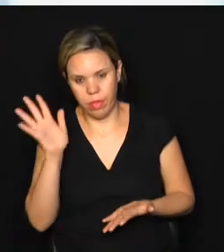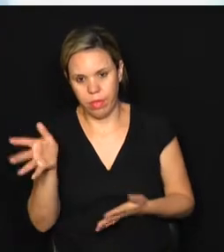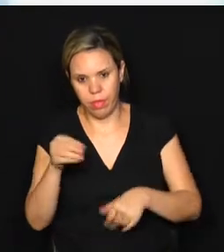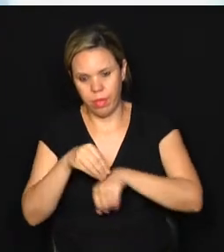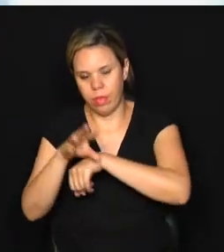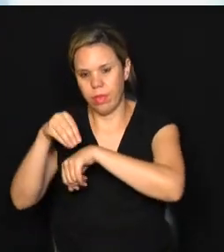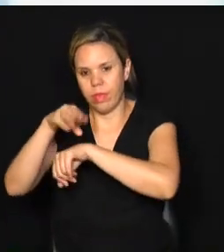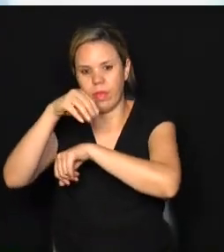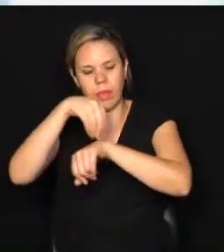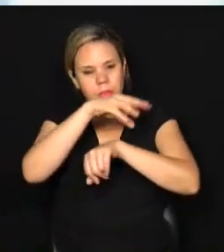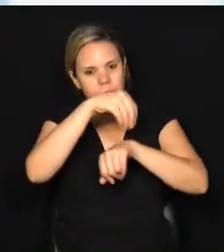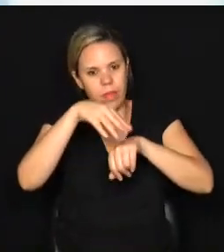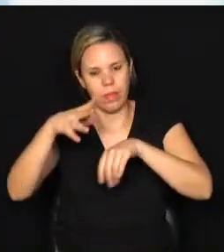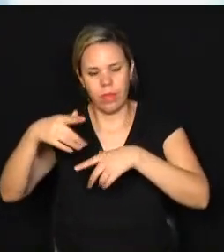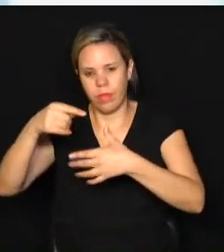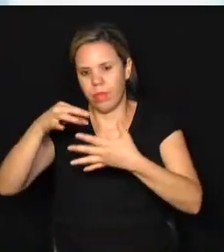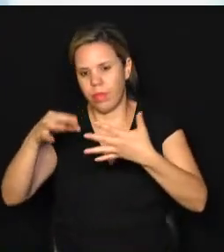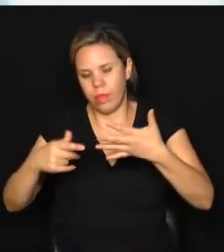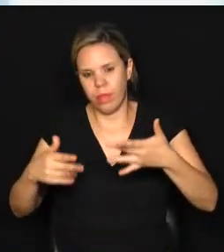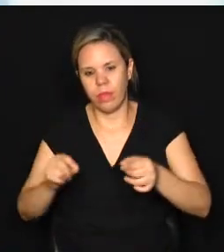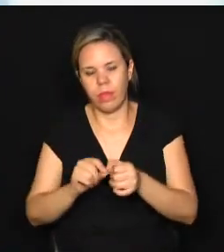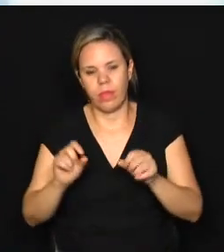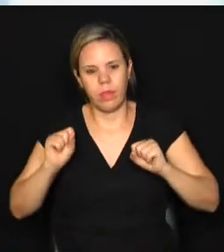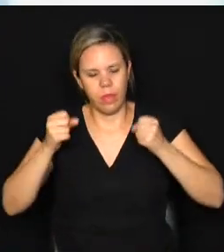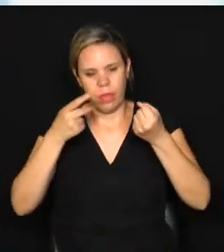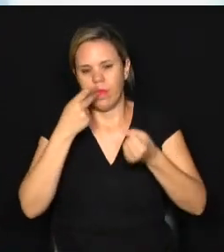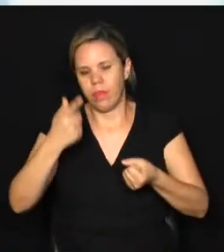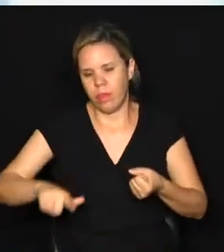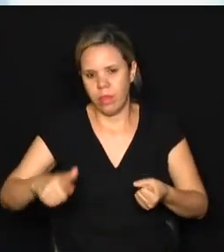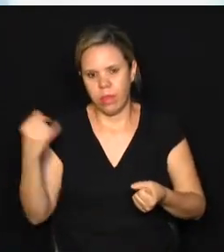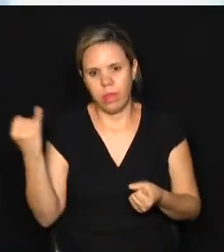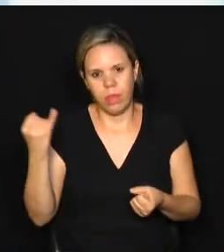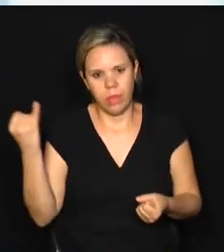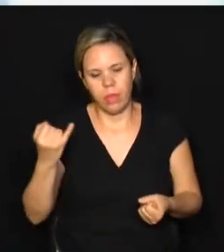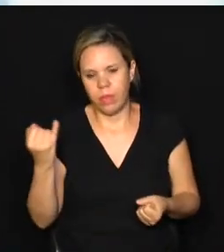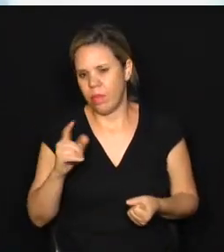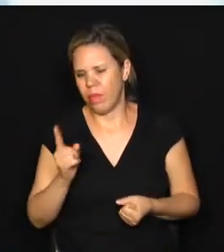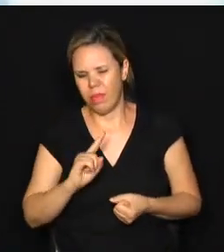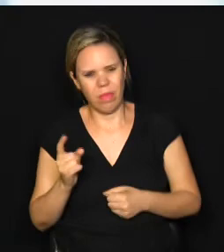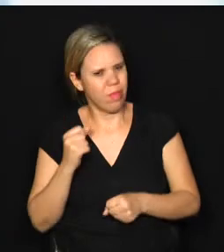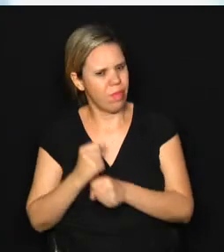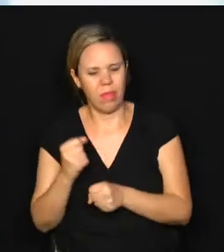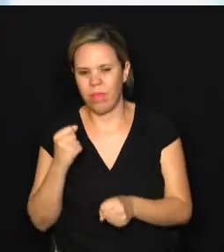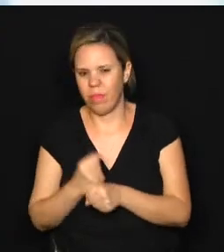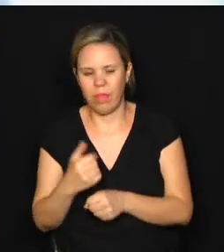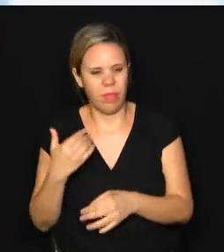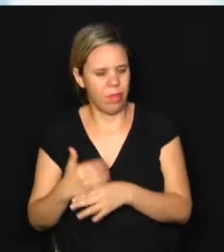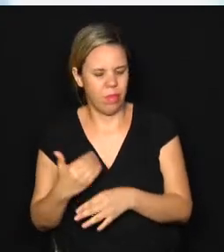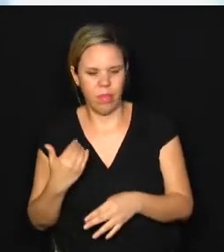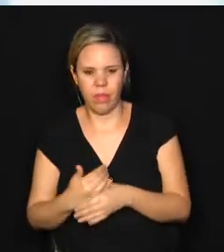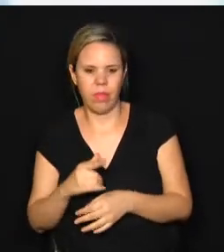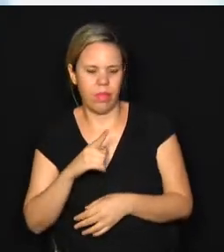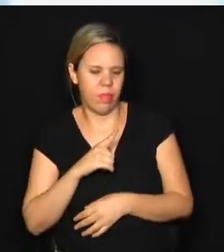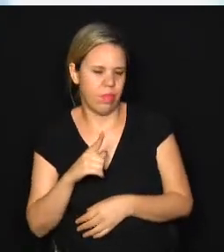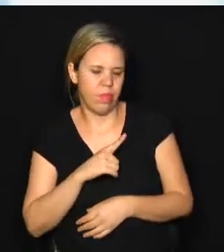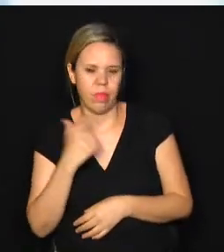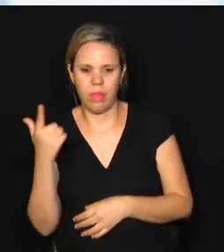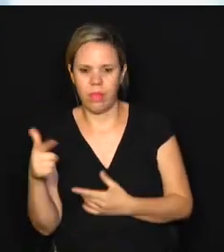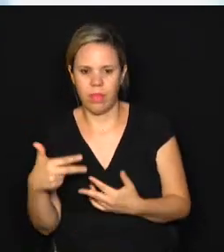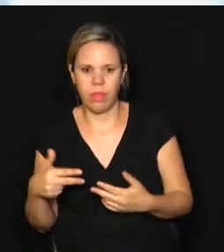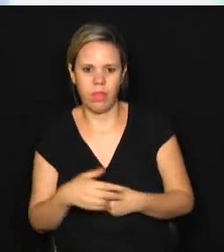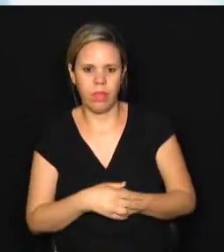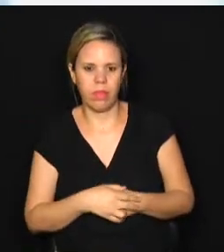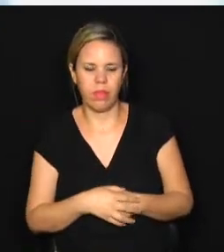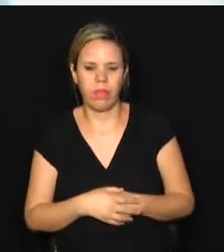também vários elementos, né, que reforçam a importância da não construção dessa barragem e que existem outras